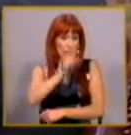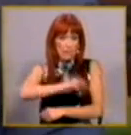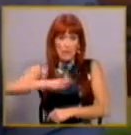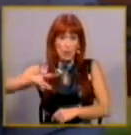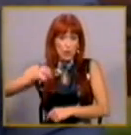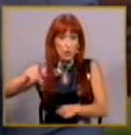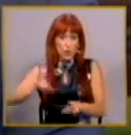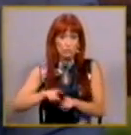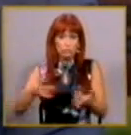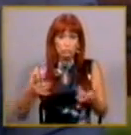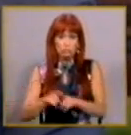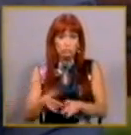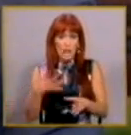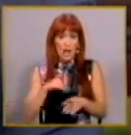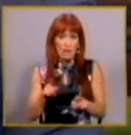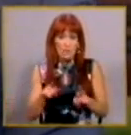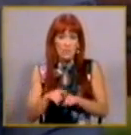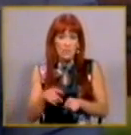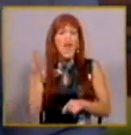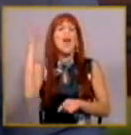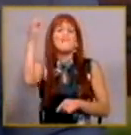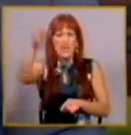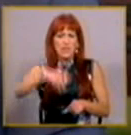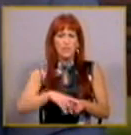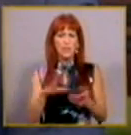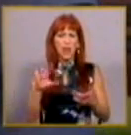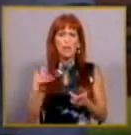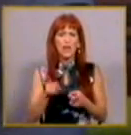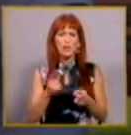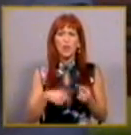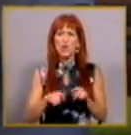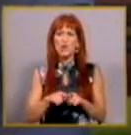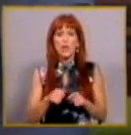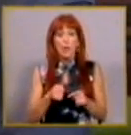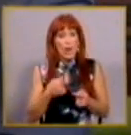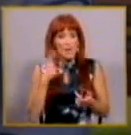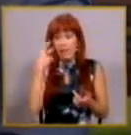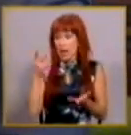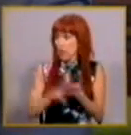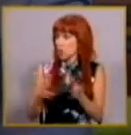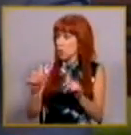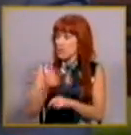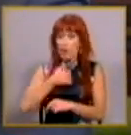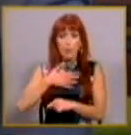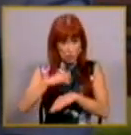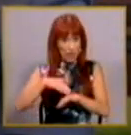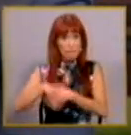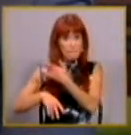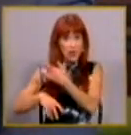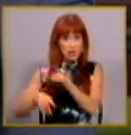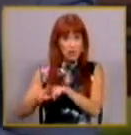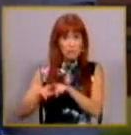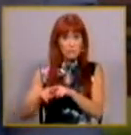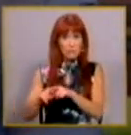euros, vão querer a França, e portanto o que é que acontece? Nós temos que nos adaptar a essa nova realidade. As empresas estão a fazê-lo, estão